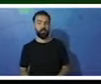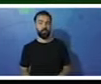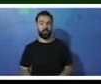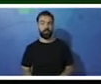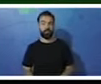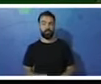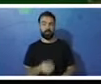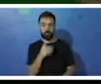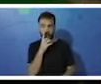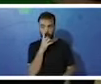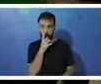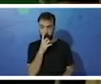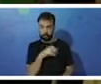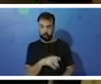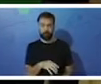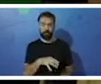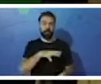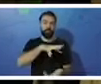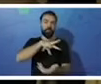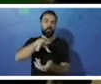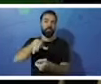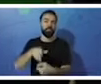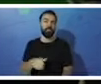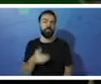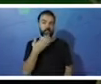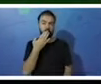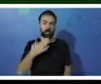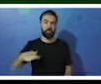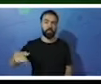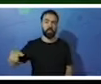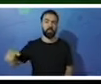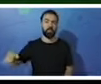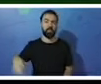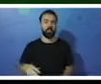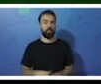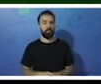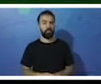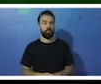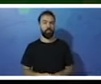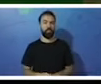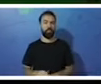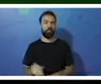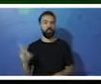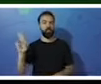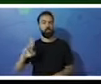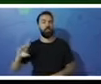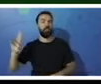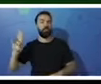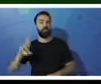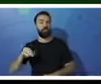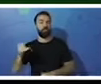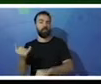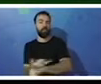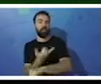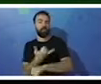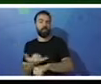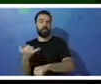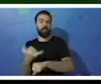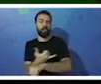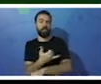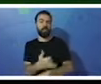9. E todos eles tiveram alguma estratégia para poder fazer, né,